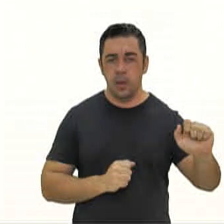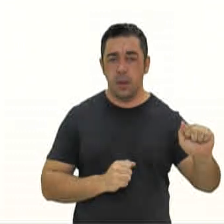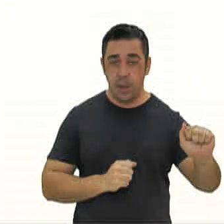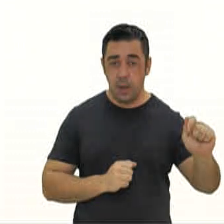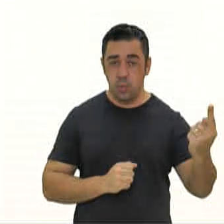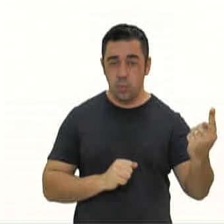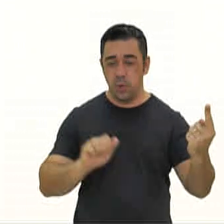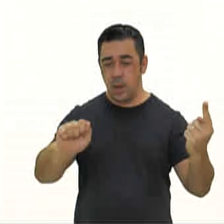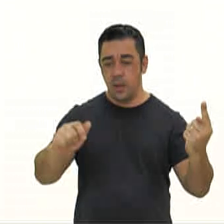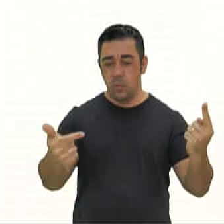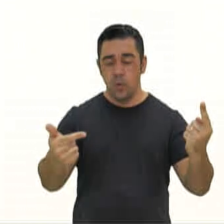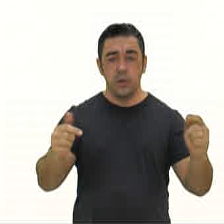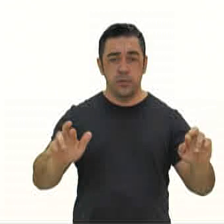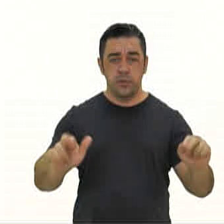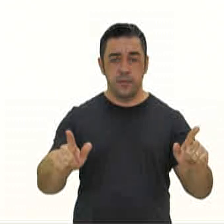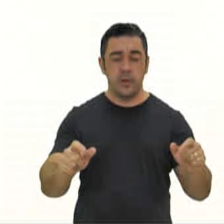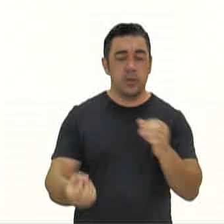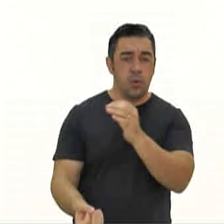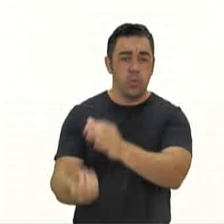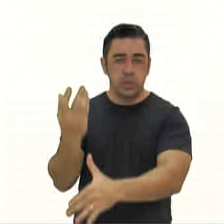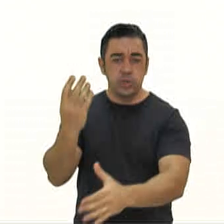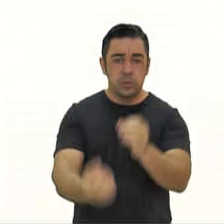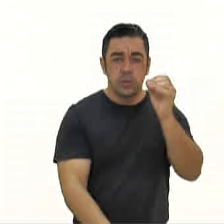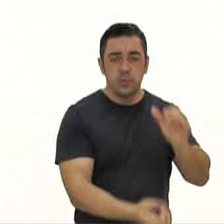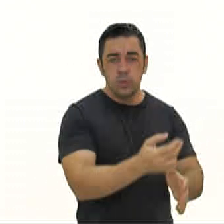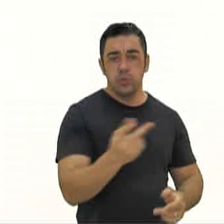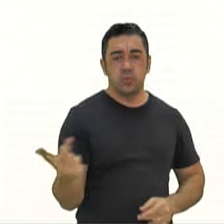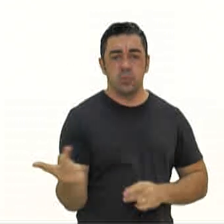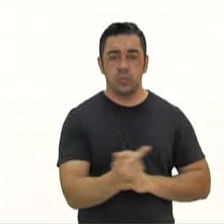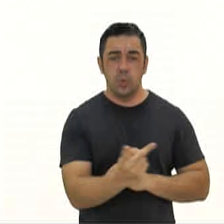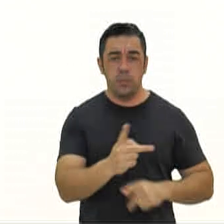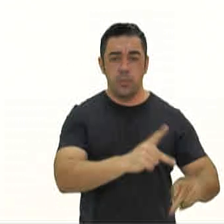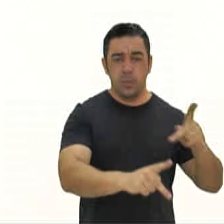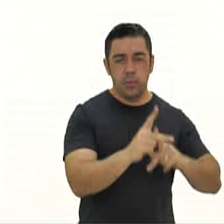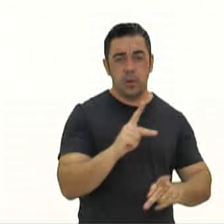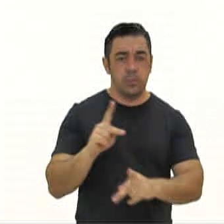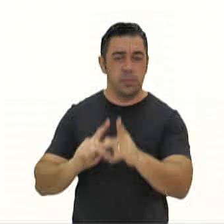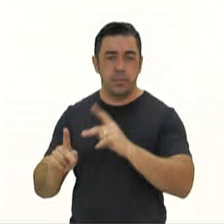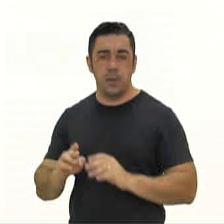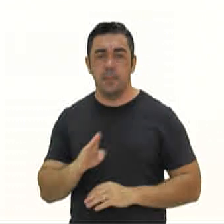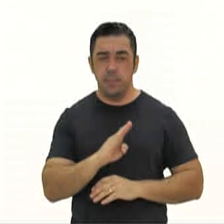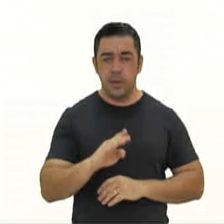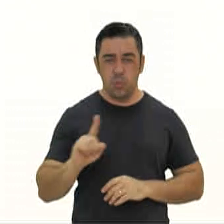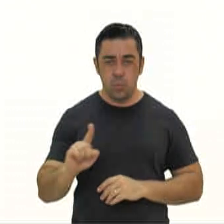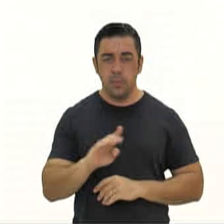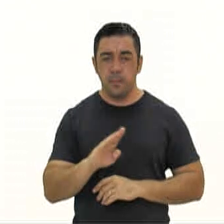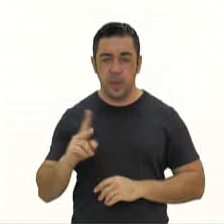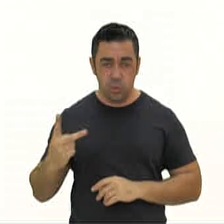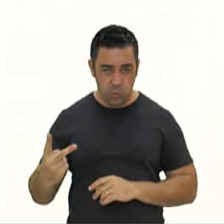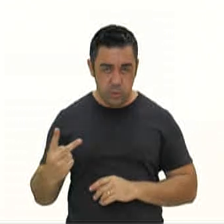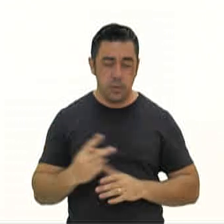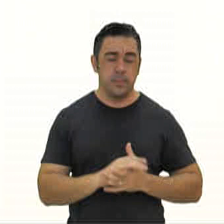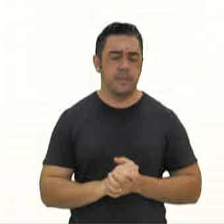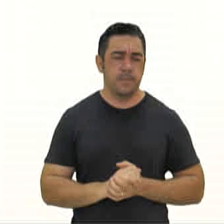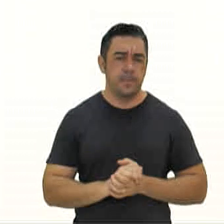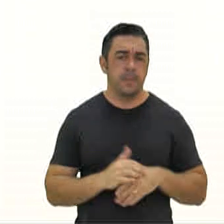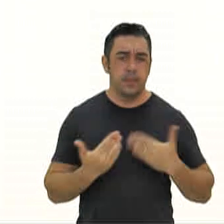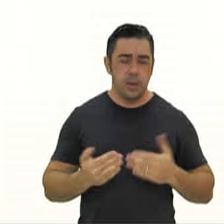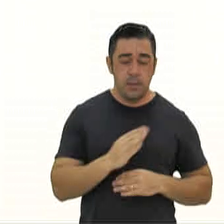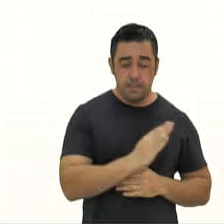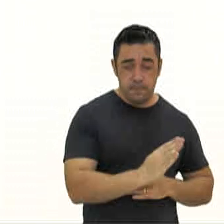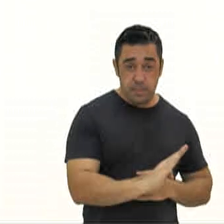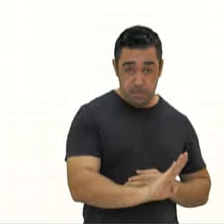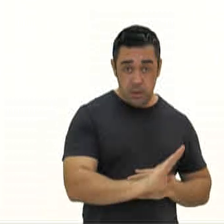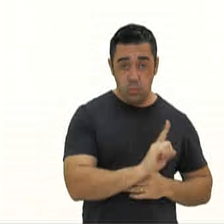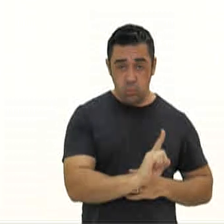se diferenciando e deram origem, respectivamente, a duas populações designadas por B1 e B2. Indivíduos de B1 e